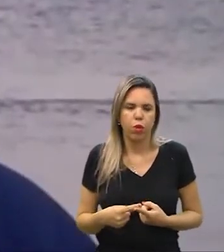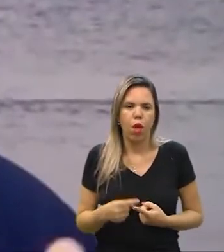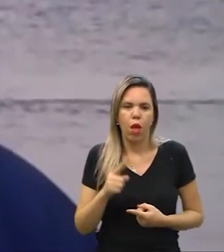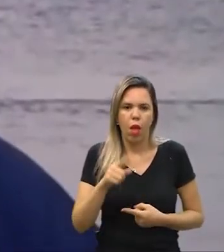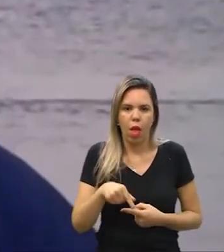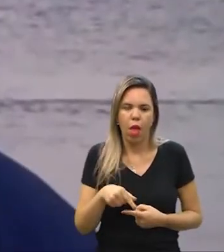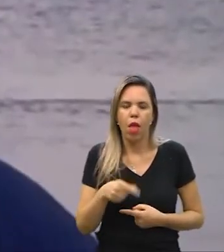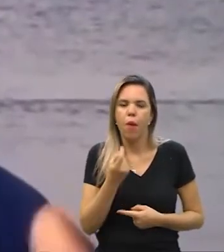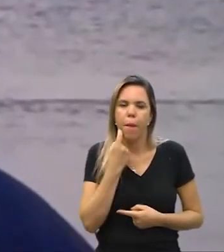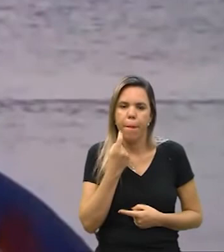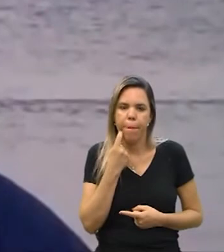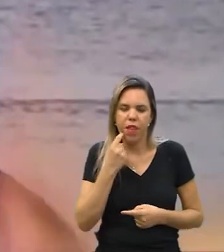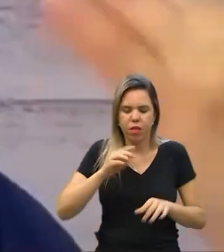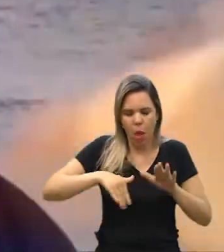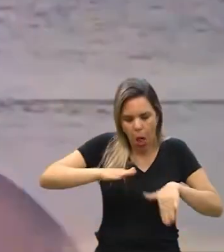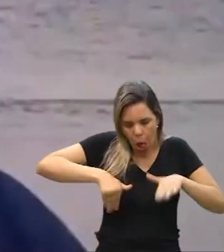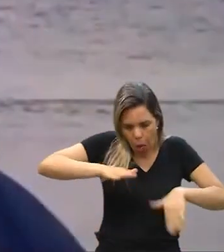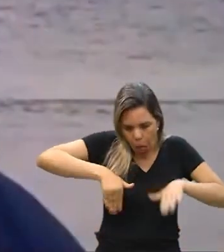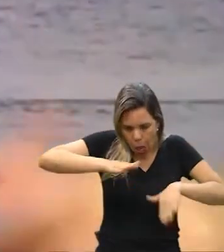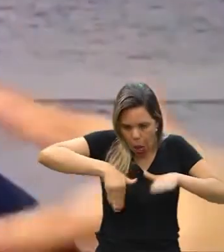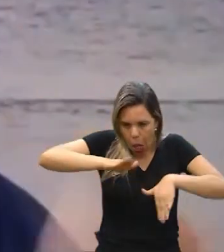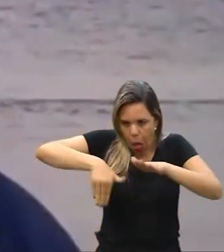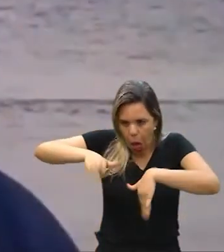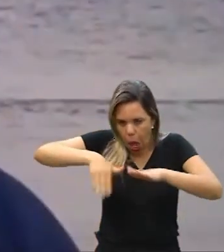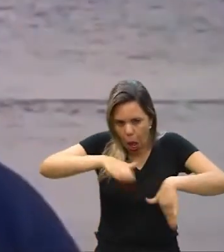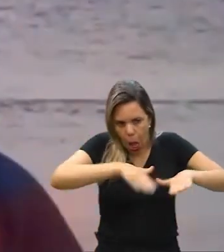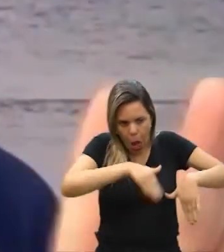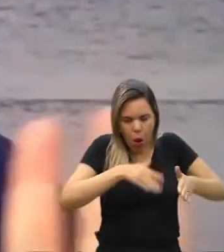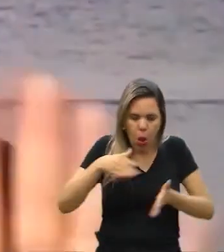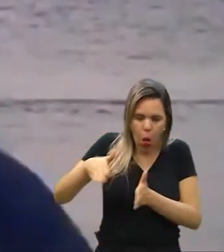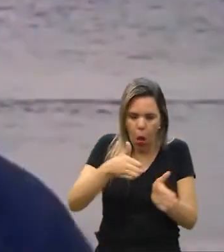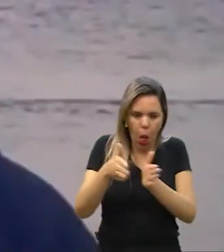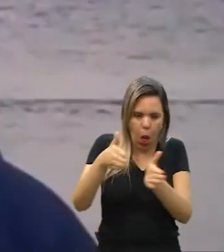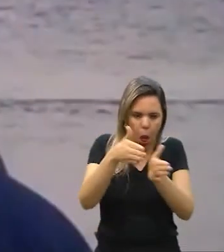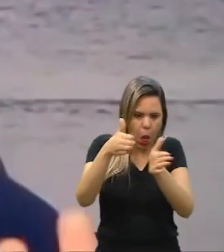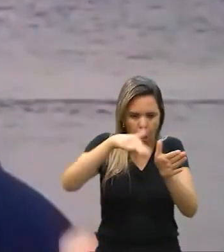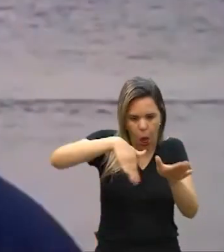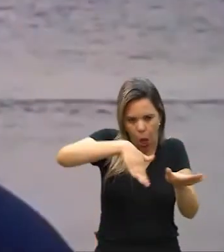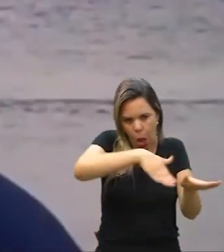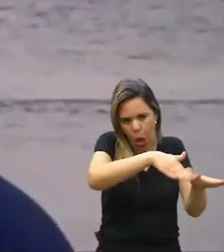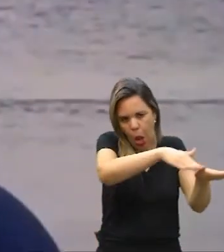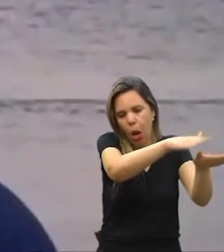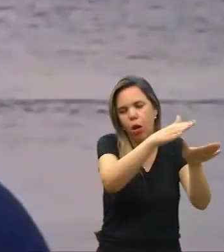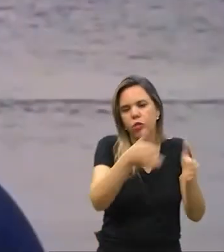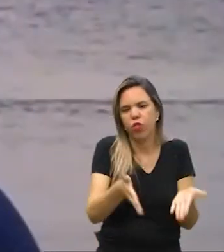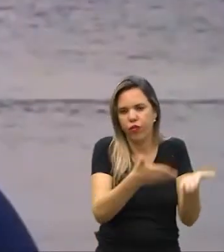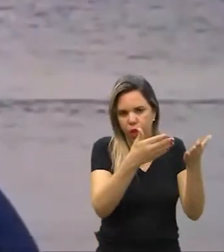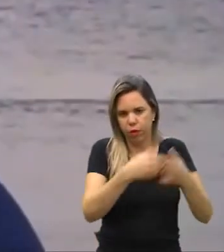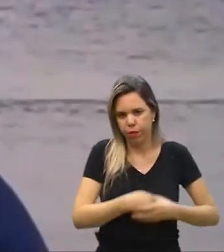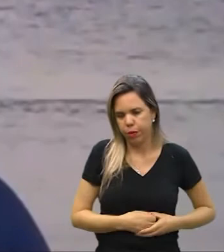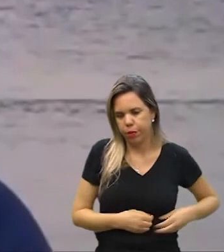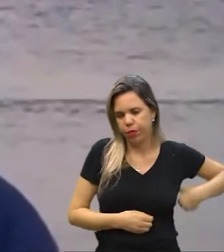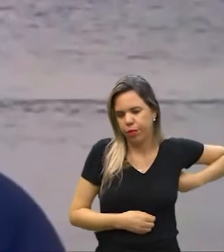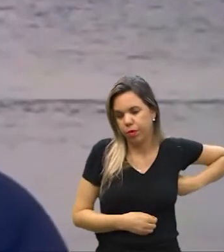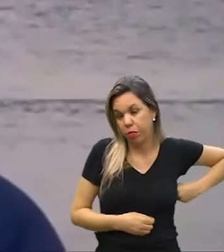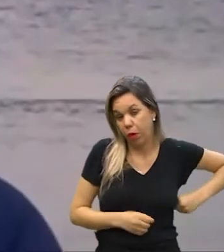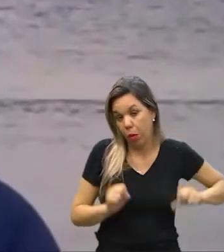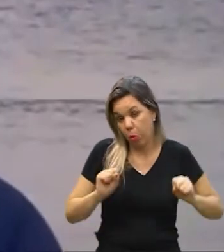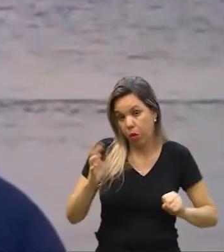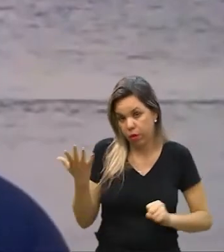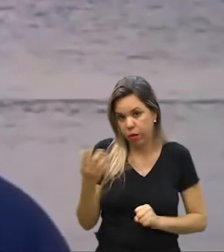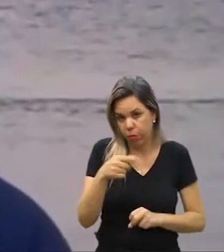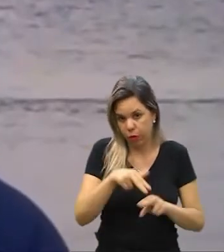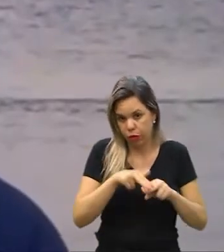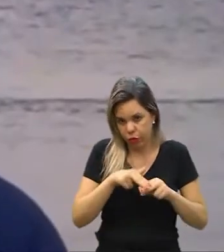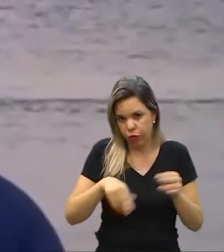ele fica nadando, ele vai com as correntes para onde levar. Então, provavelmente,